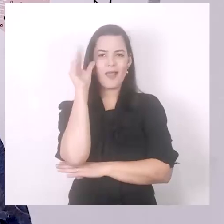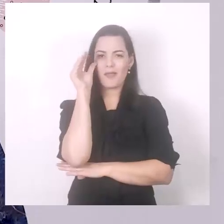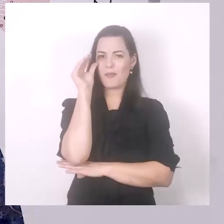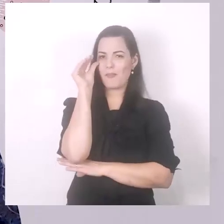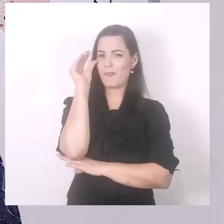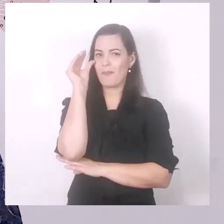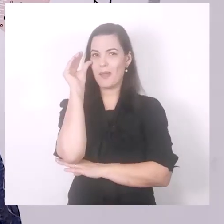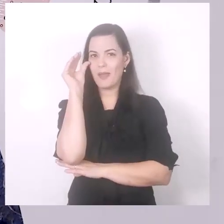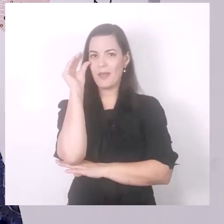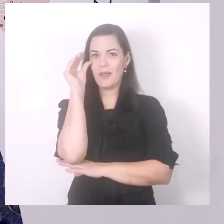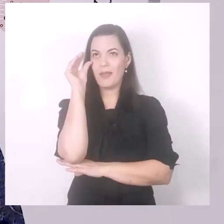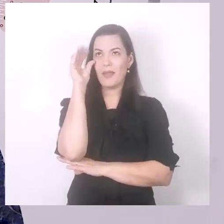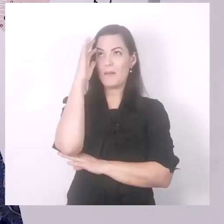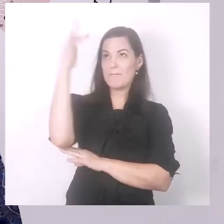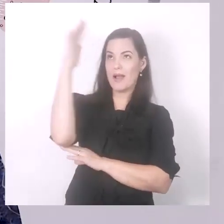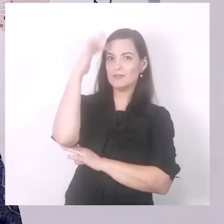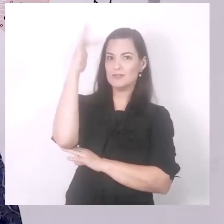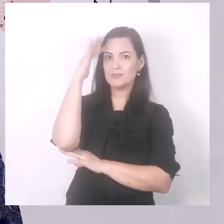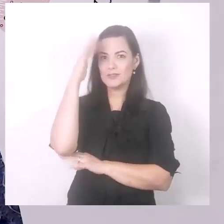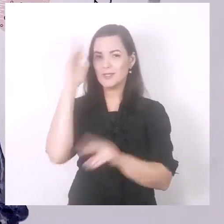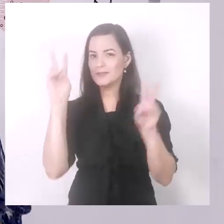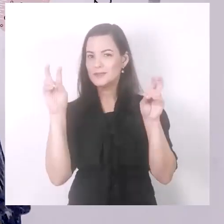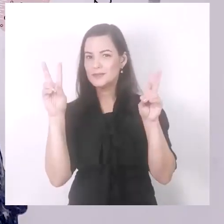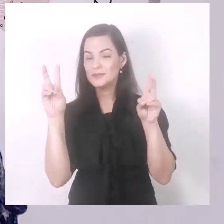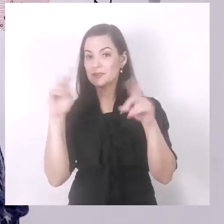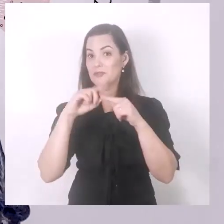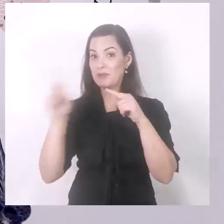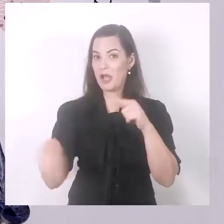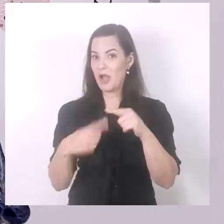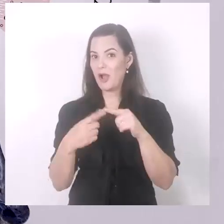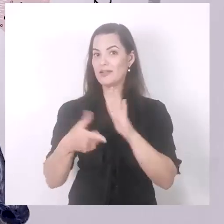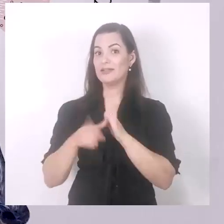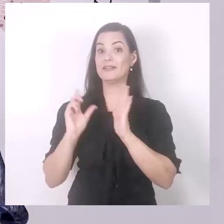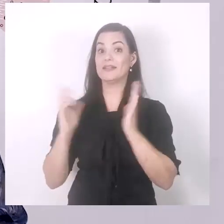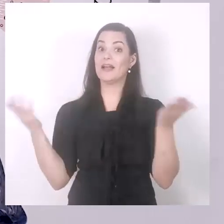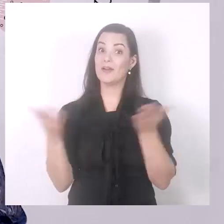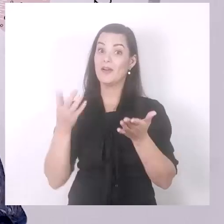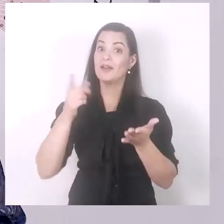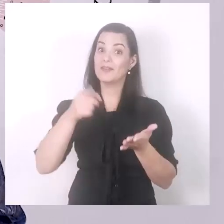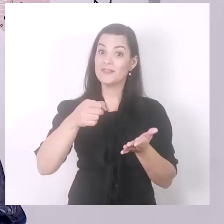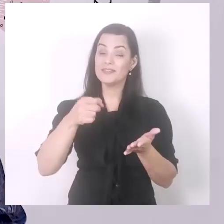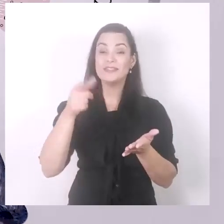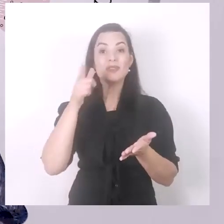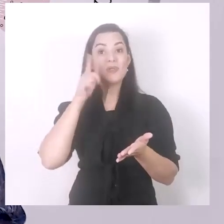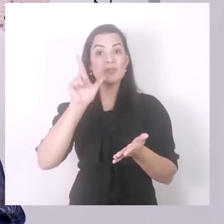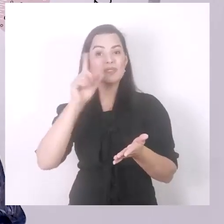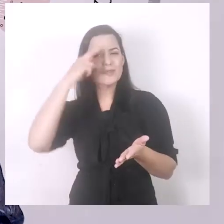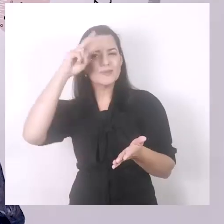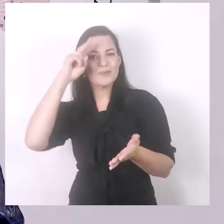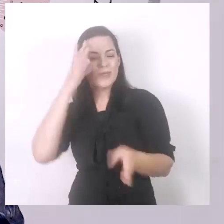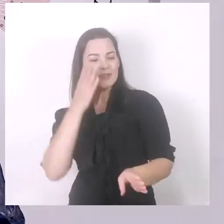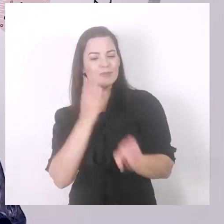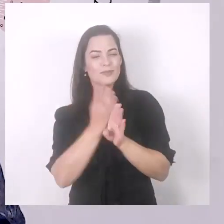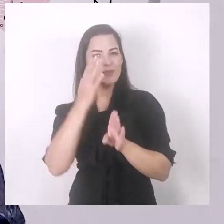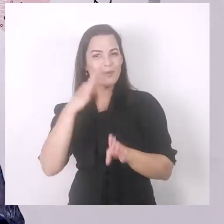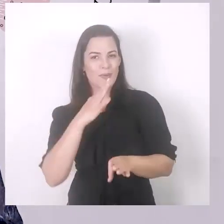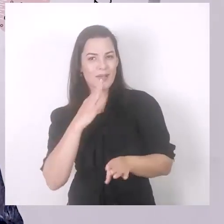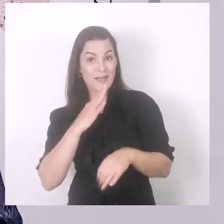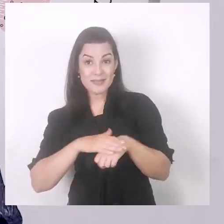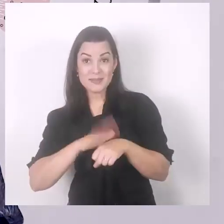assim para falar a respeito da roda. Então, agora que você descobriu um pouquinho dessa história, já vou lançar o